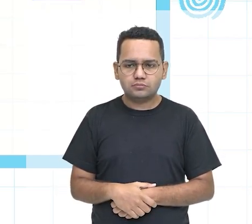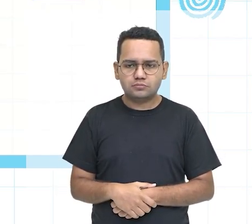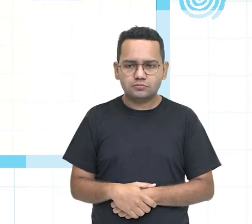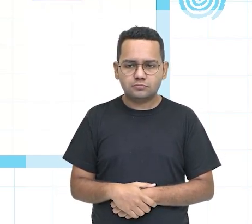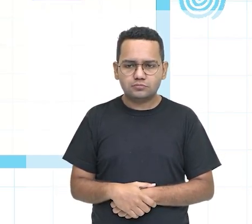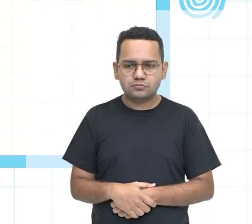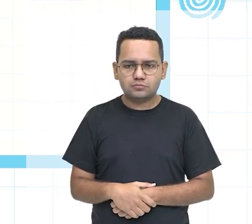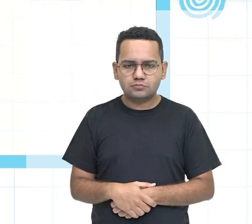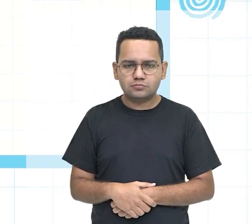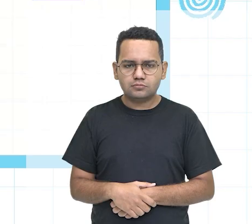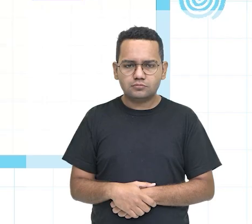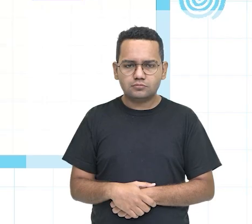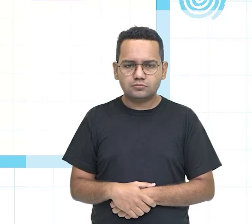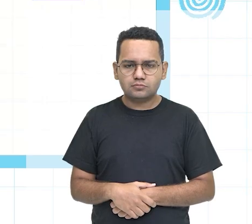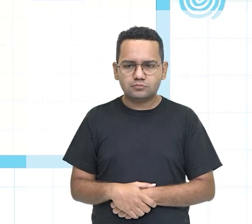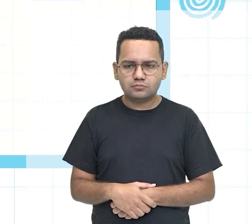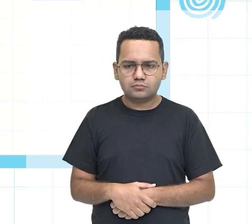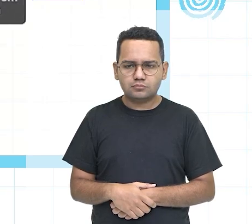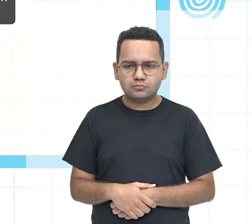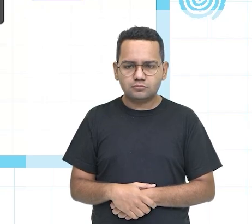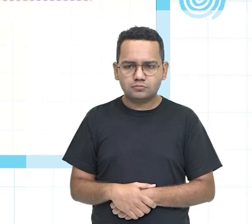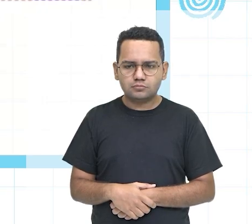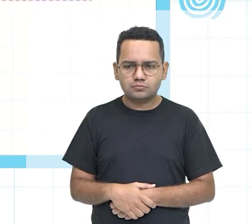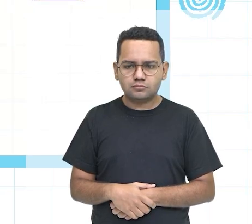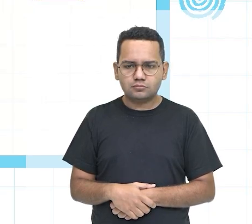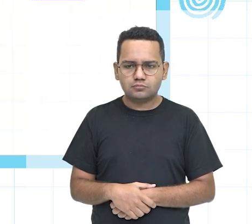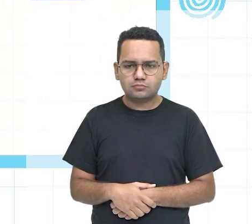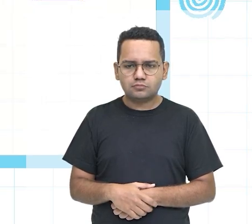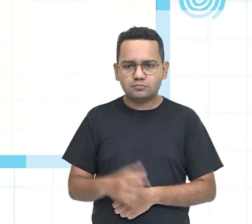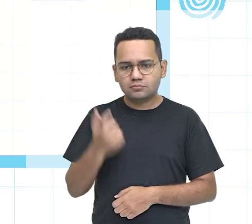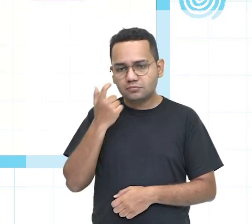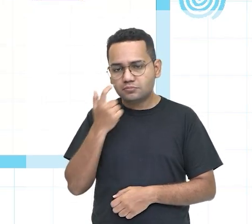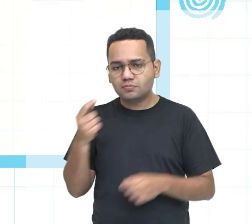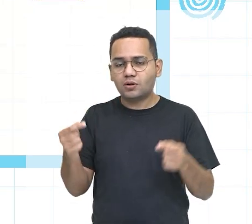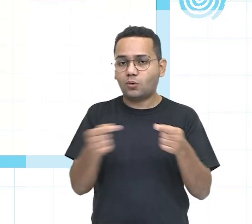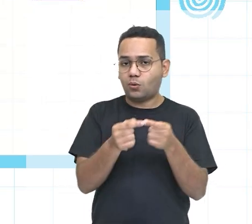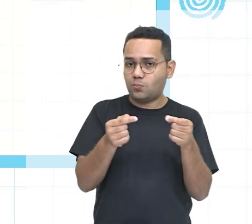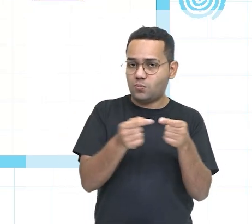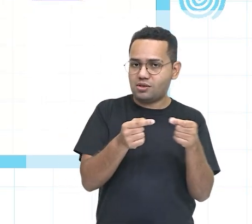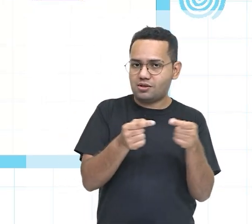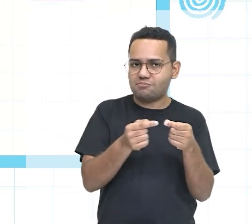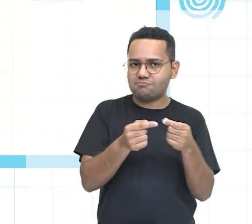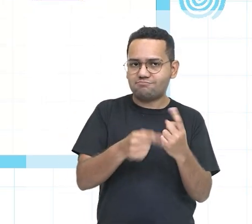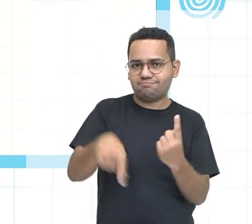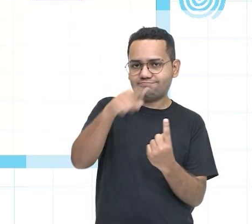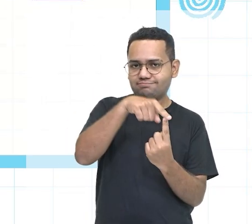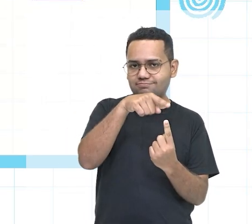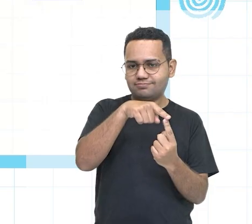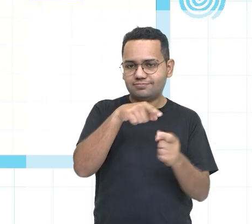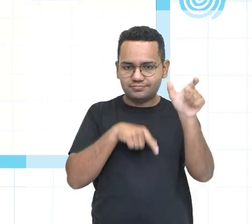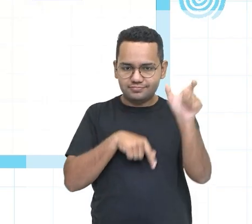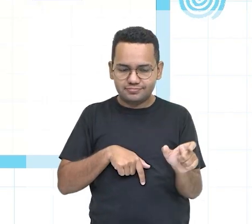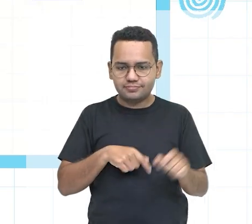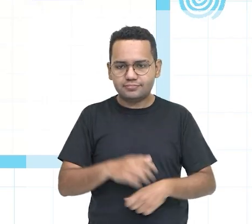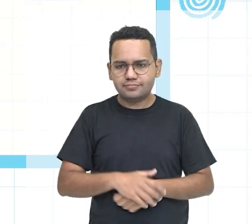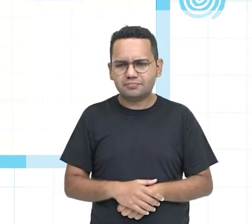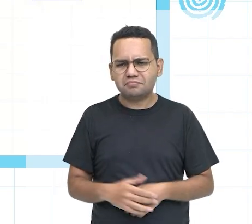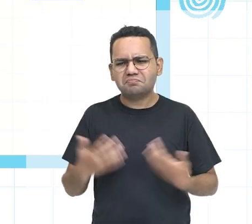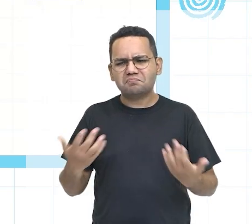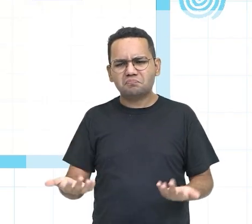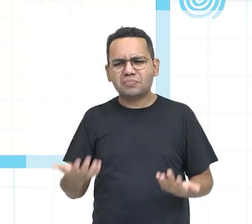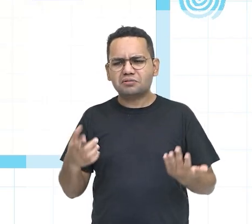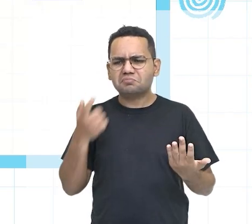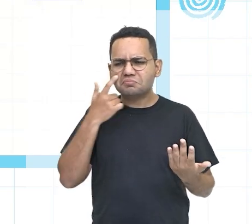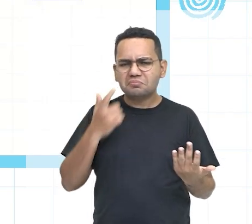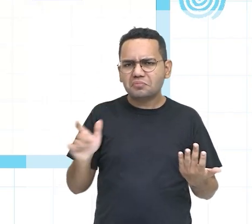caberia? Expansion, expansão, né? Então, cognate. Que tal educational? O que vocês